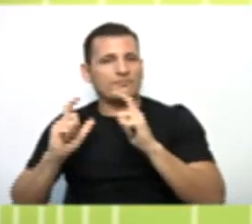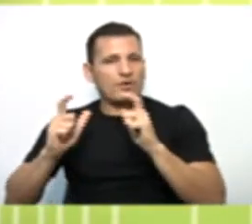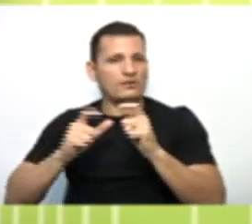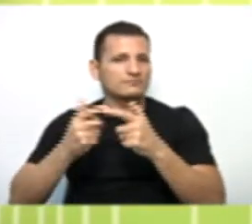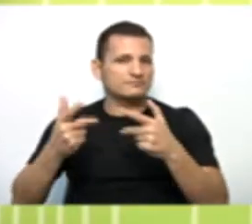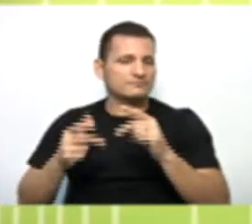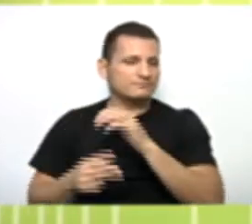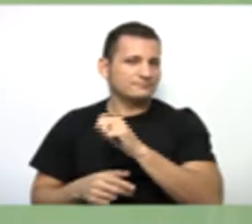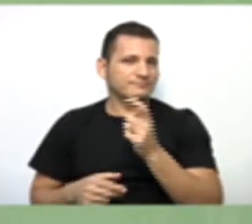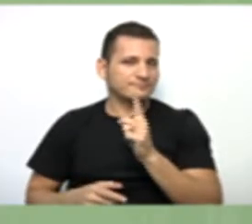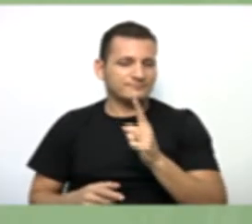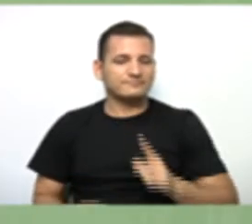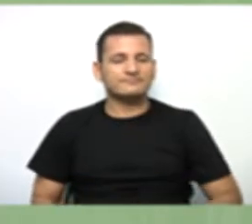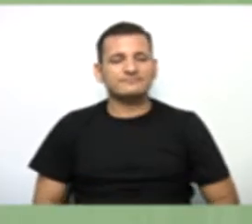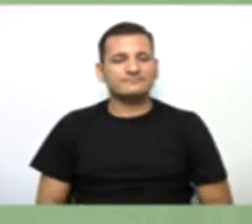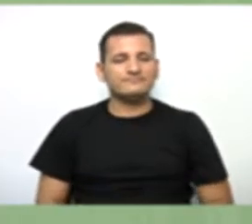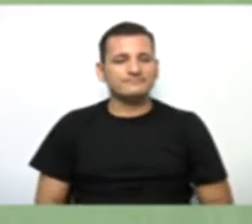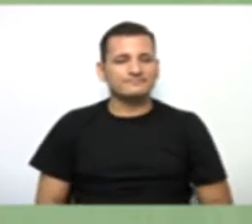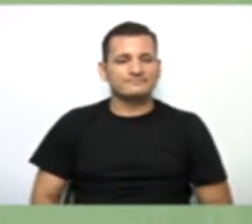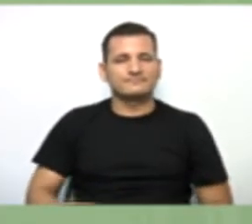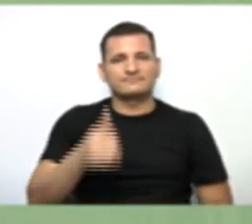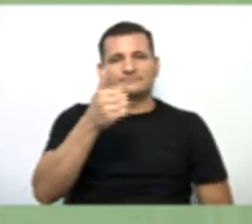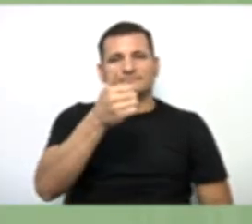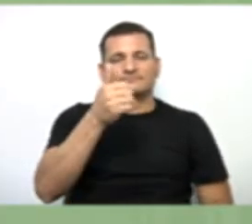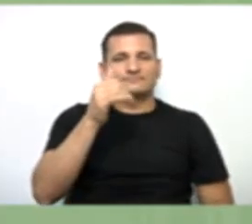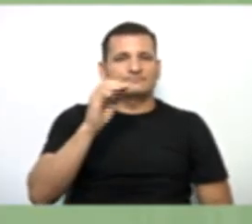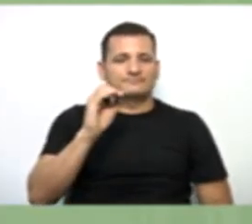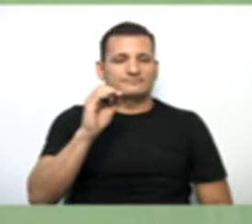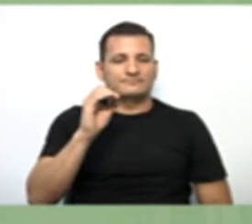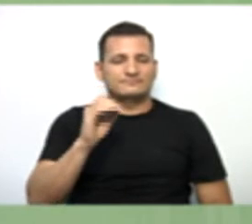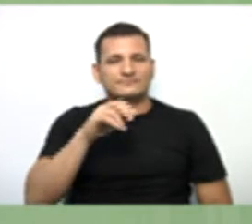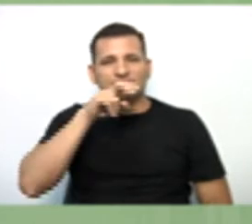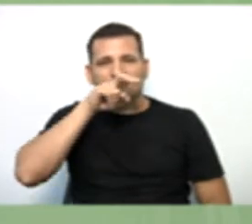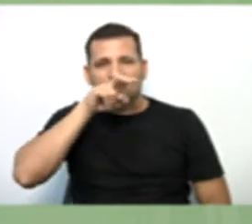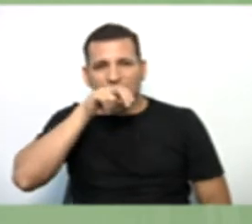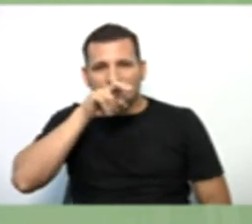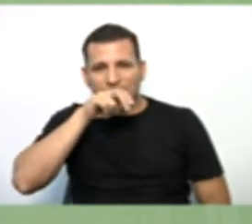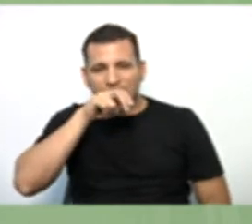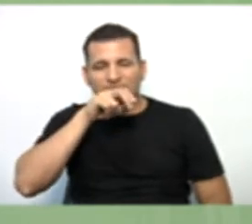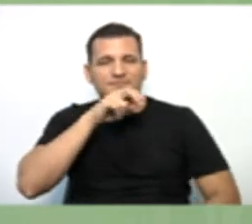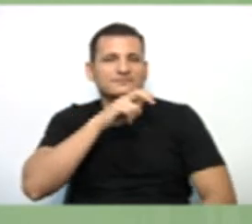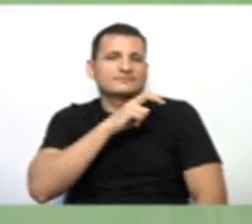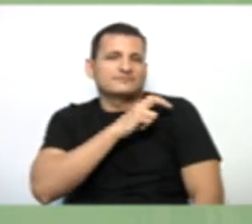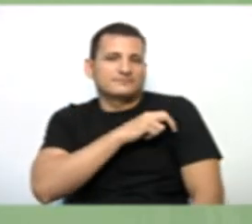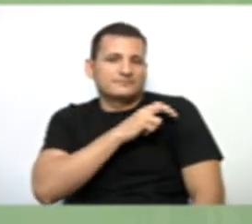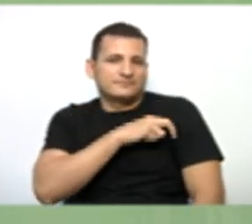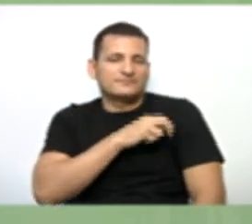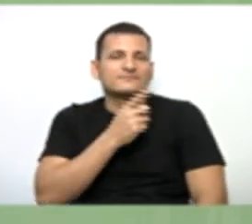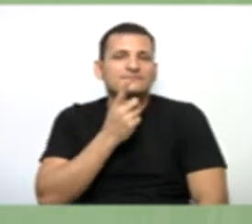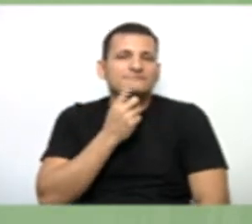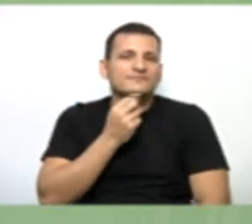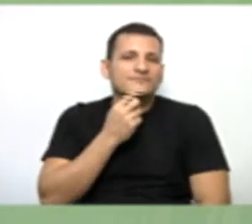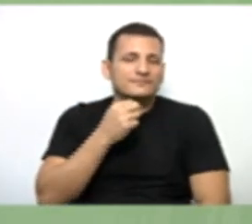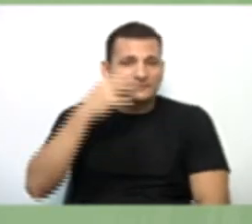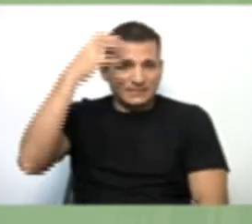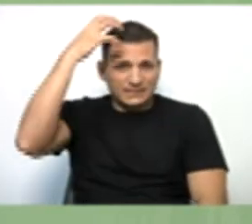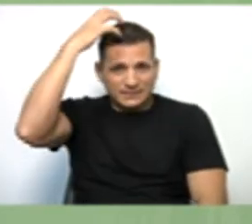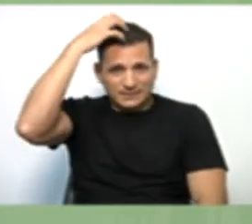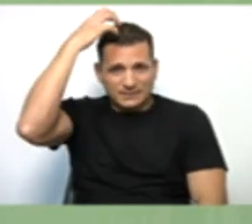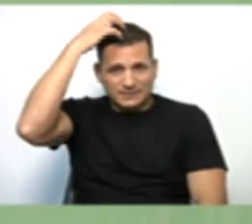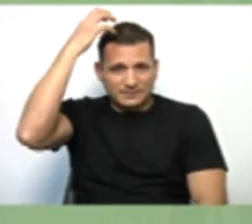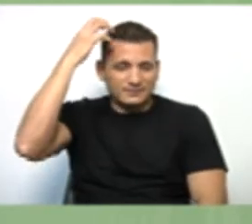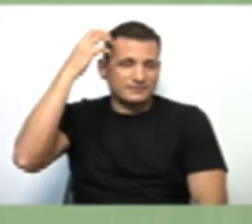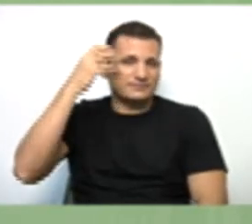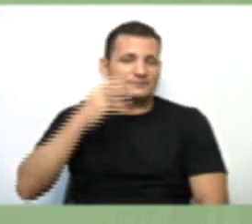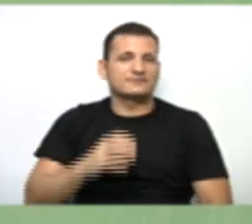certo, gente? Olha, questão 10. O rato roeu a roupa vermelha e rara do rei de Roma. Quantos R's tem isso,